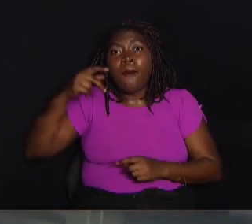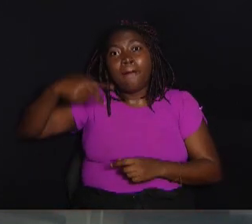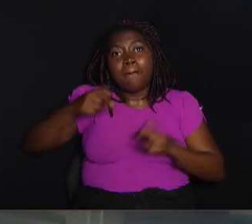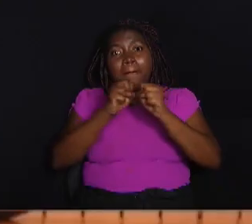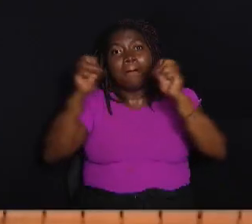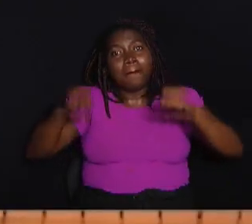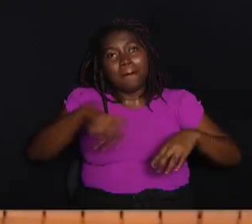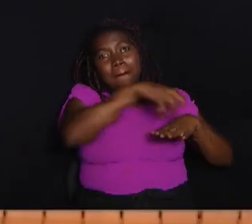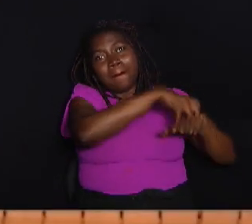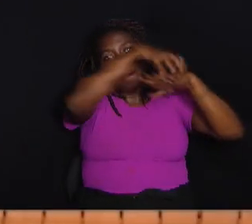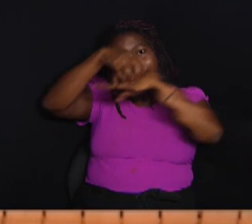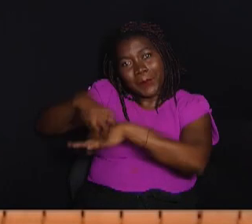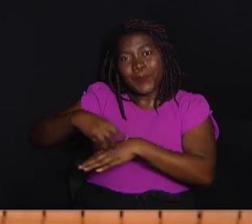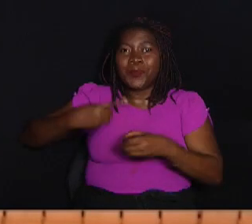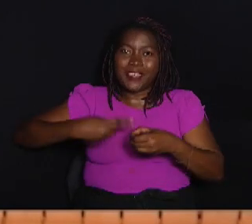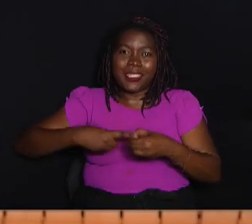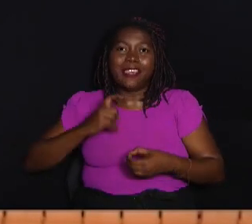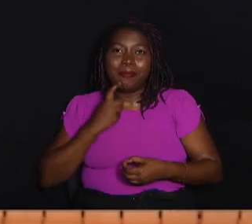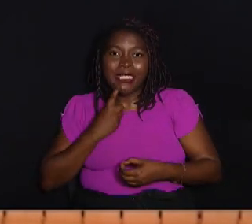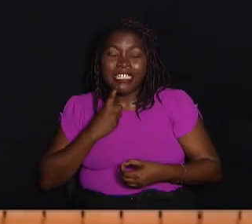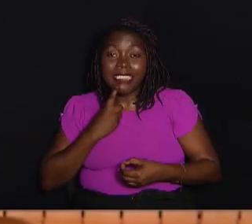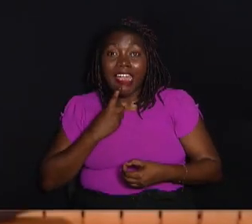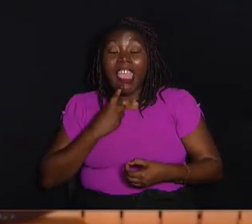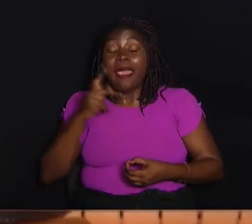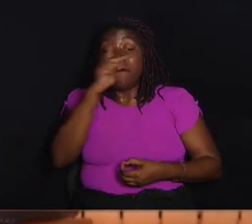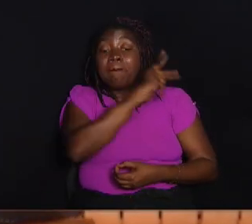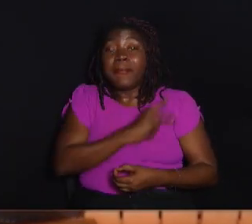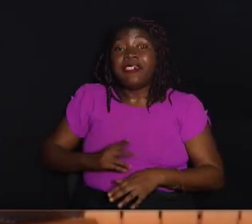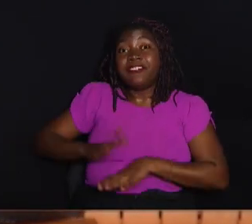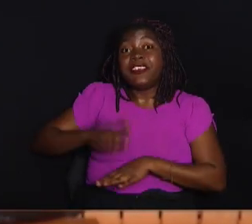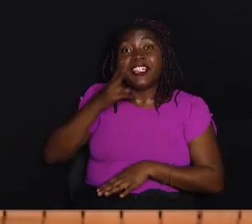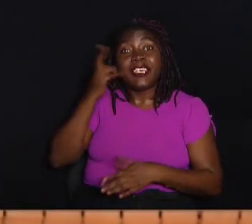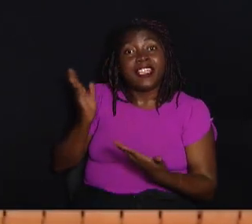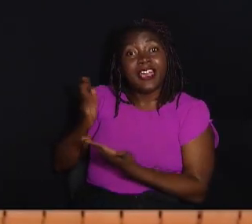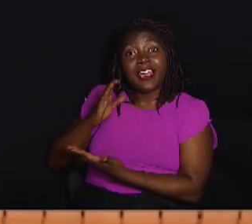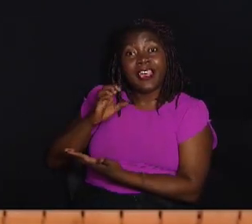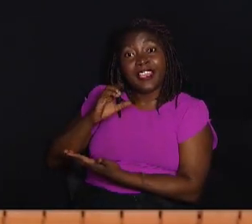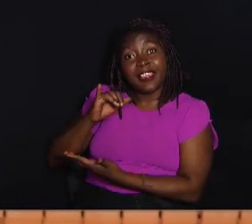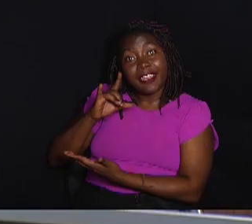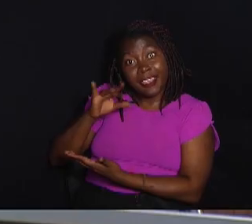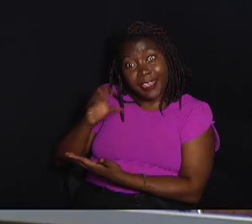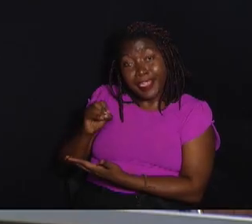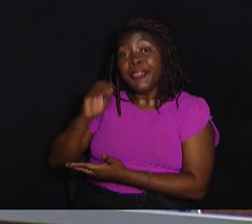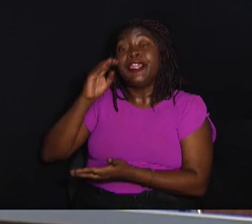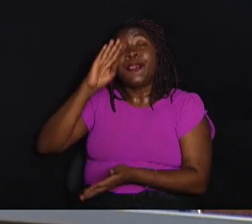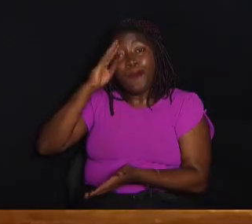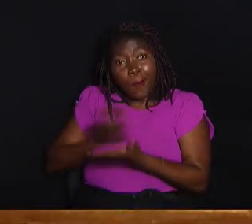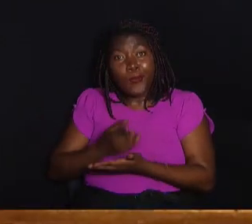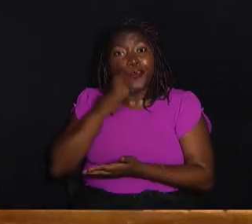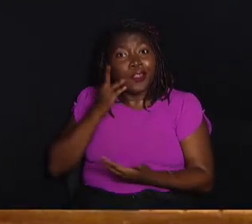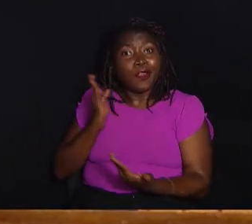transporte público do município de Campinas ela é presidida pelo vereador Cecílio Santos e contou com os vereadores oto